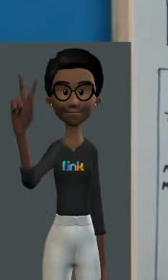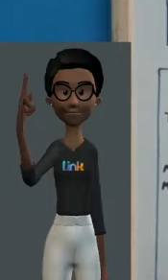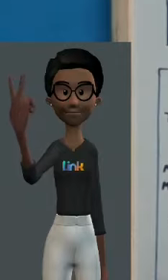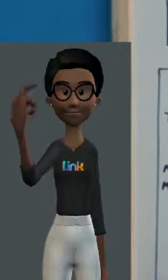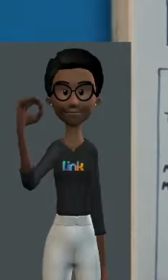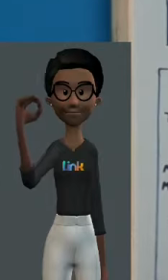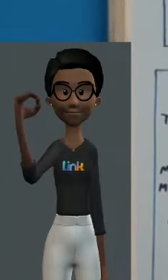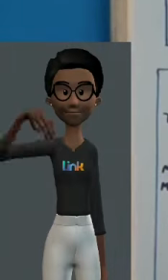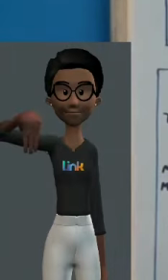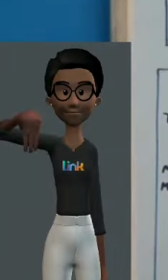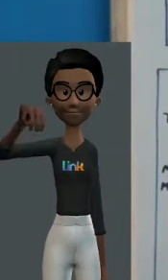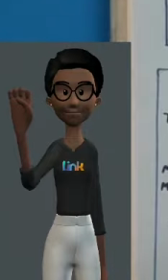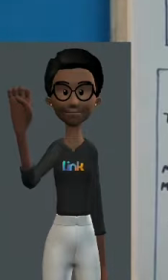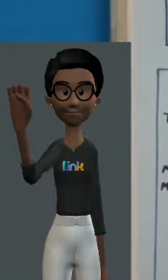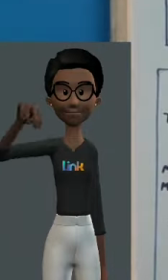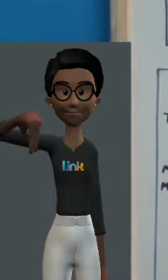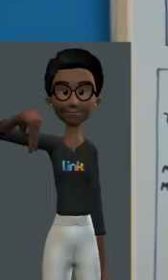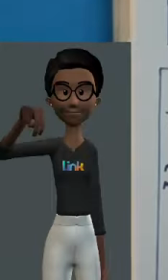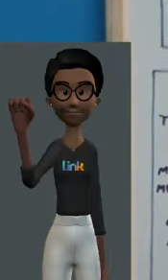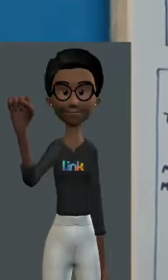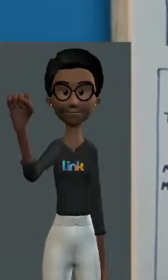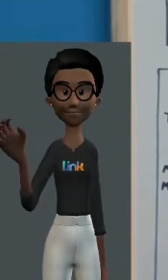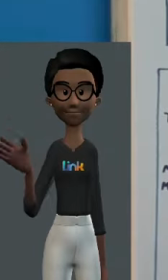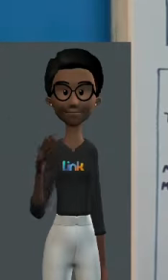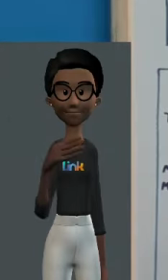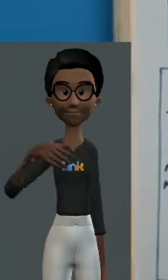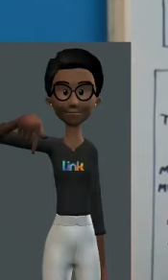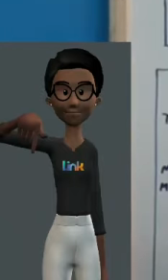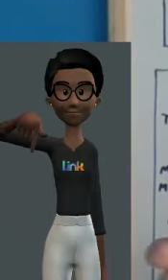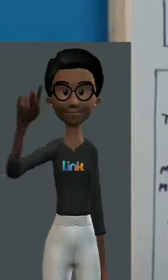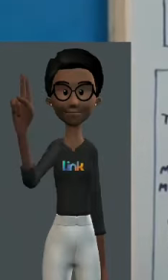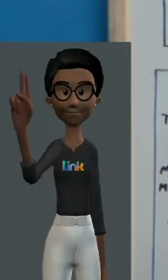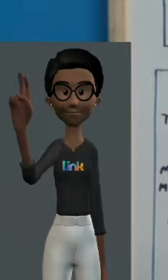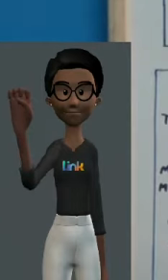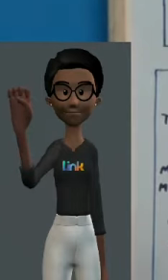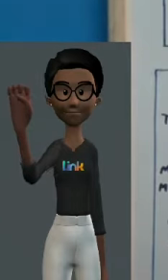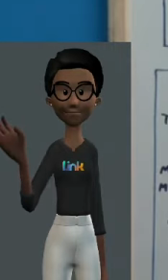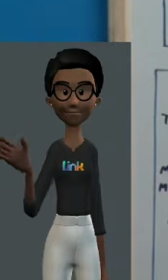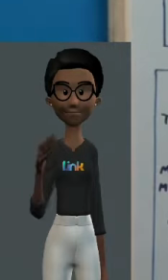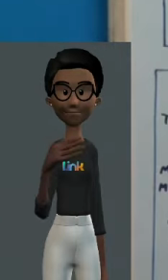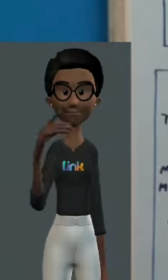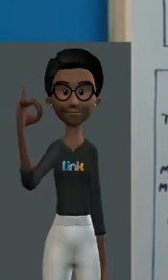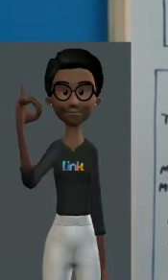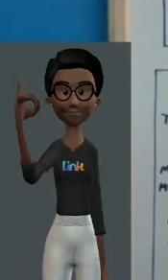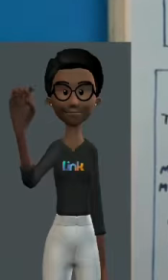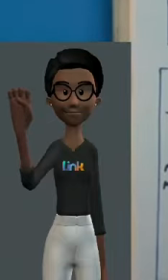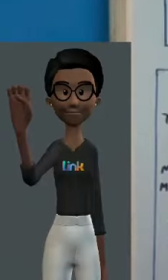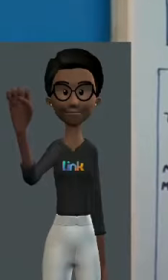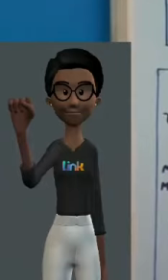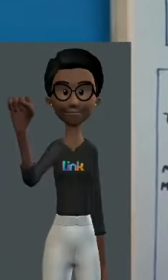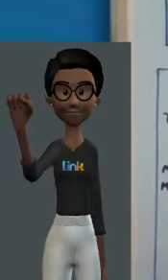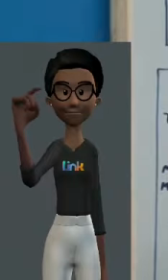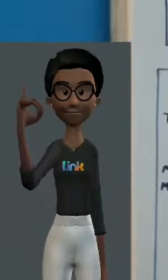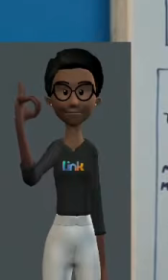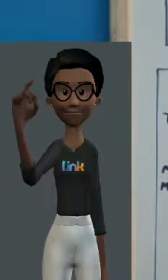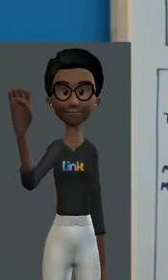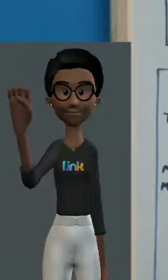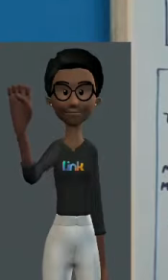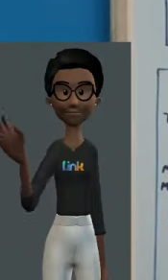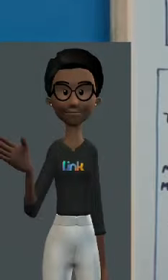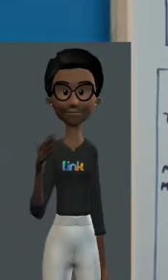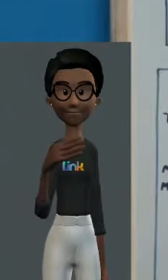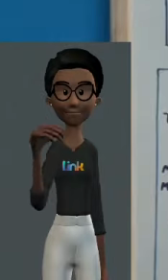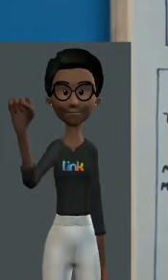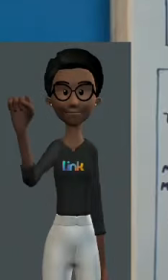fala que um dos homens foi liberto da caverna e ele saiu para fora. E quando ele se depara com o mundo de